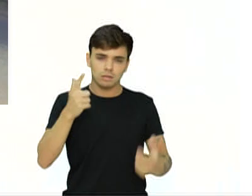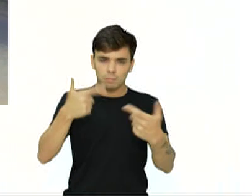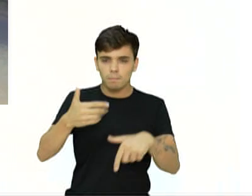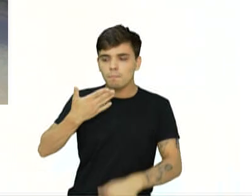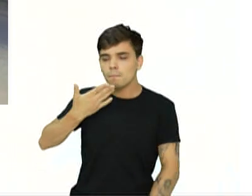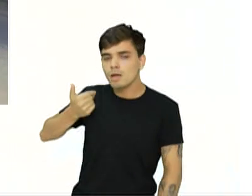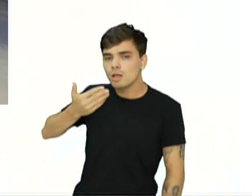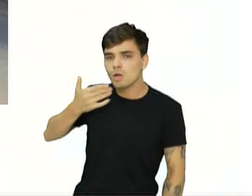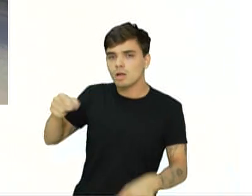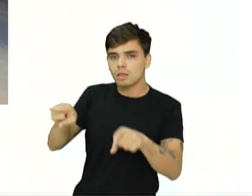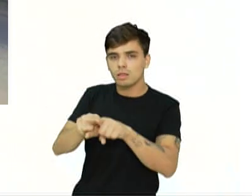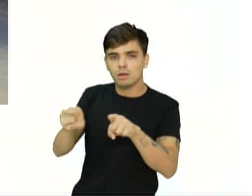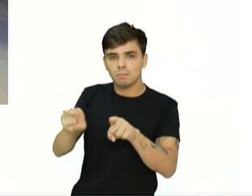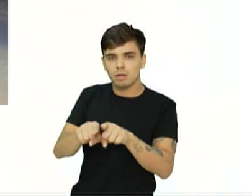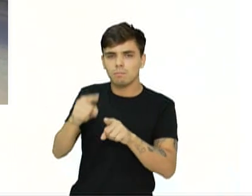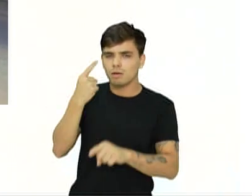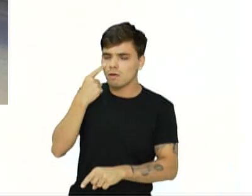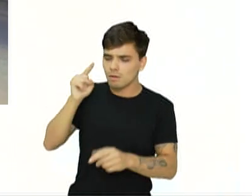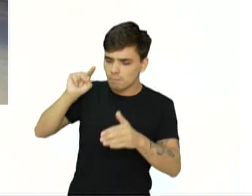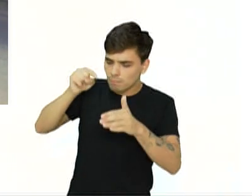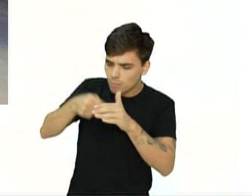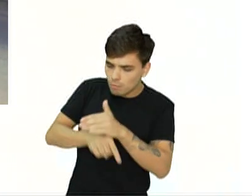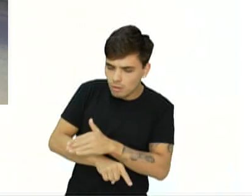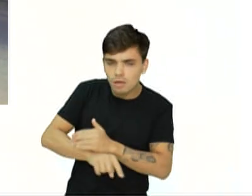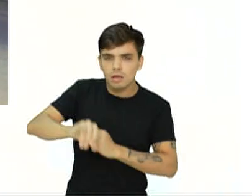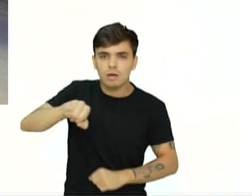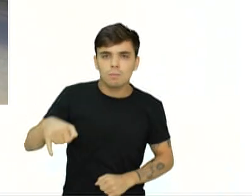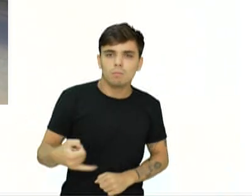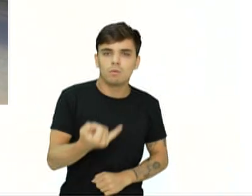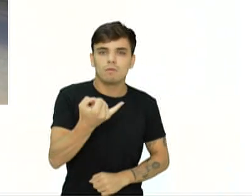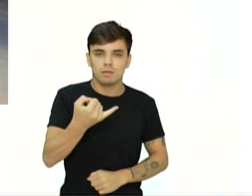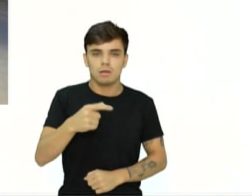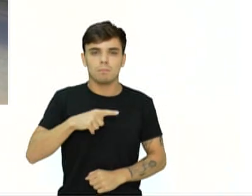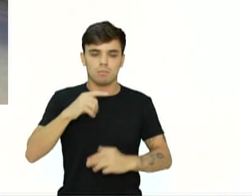melhor esse espaço para se apropriar também